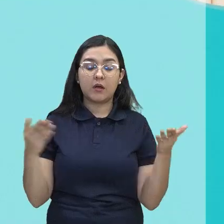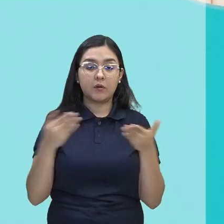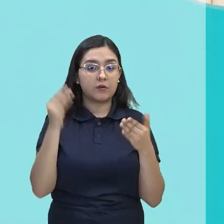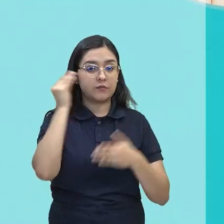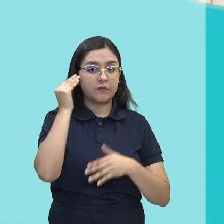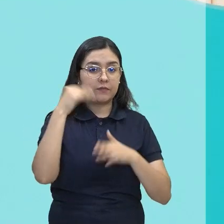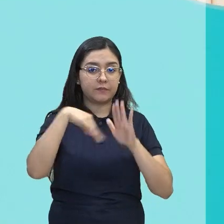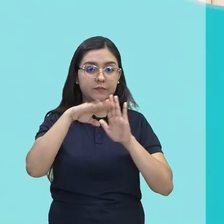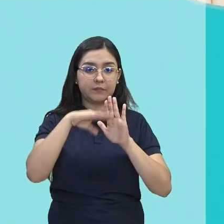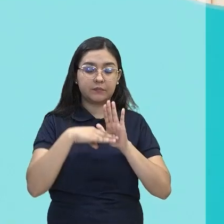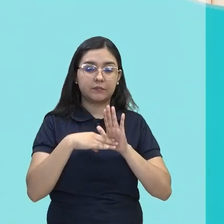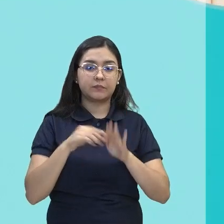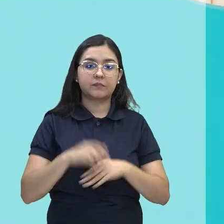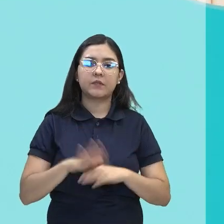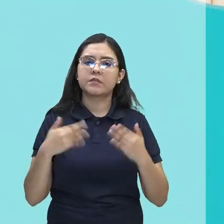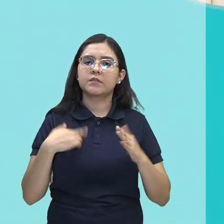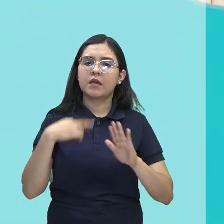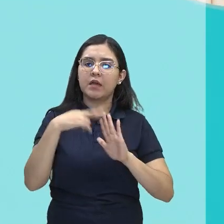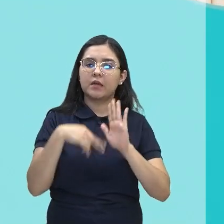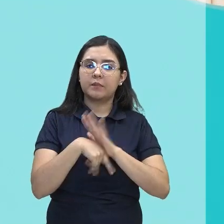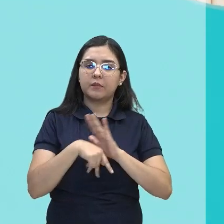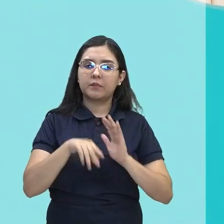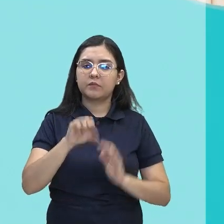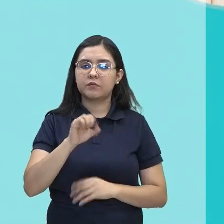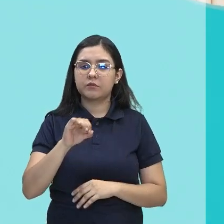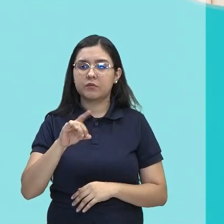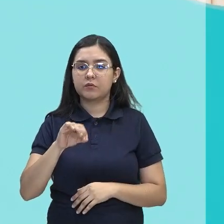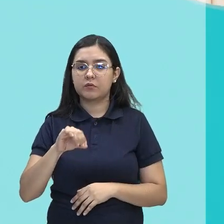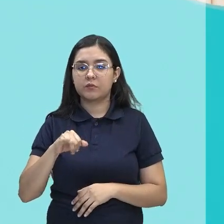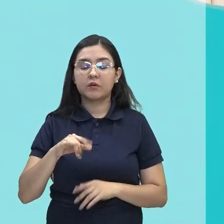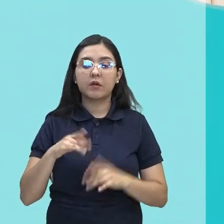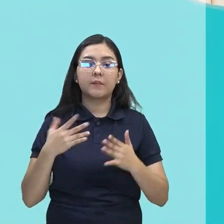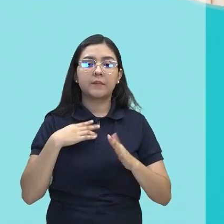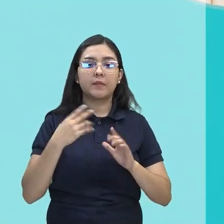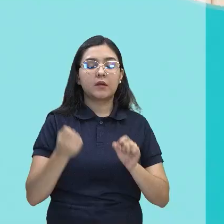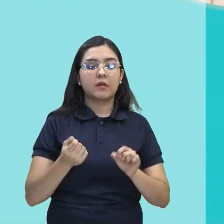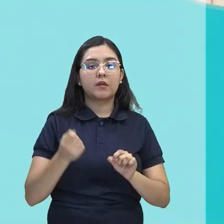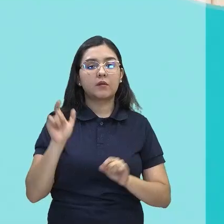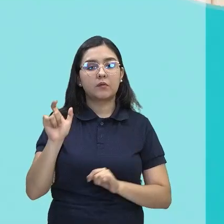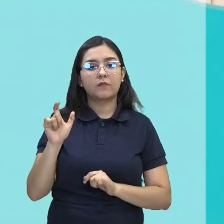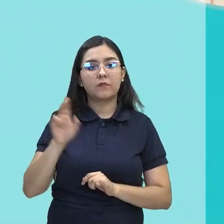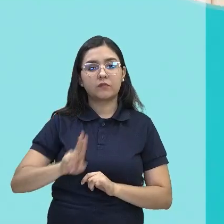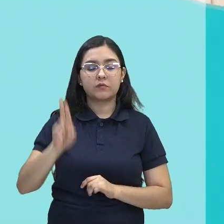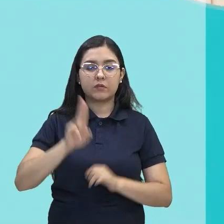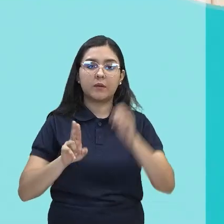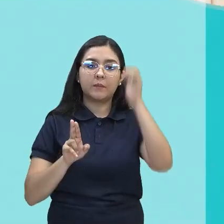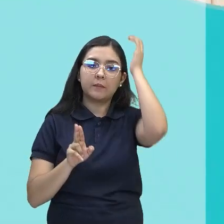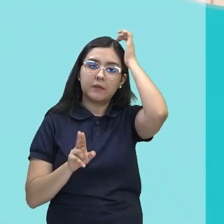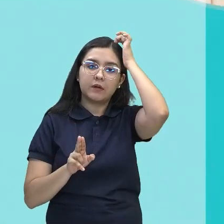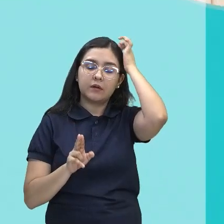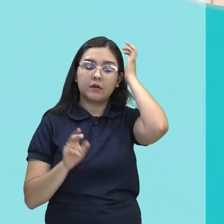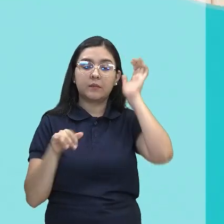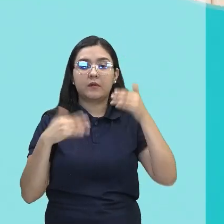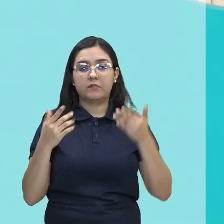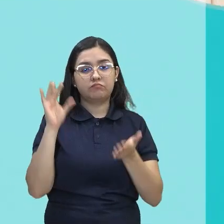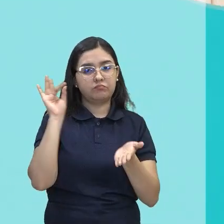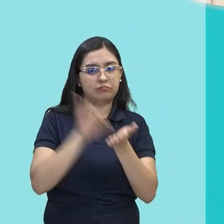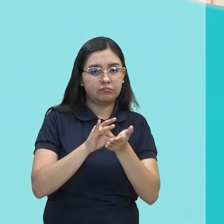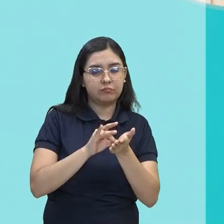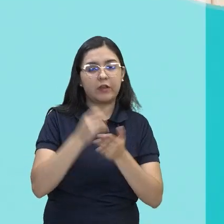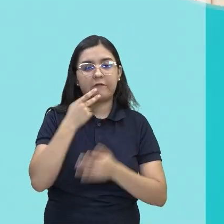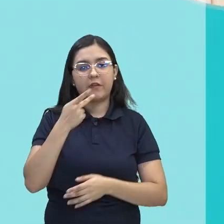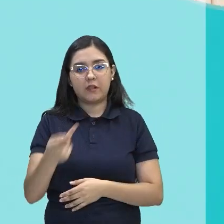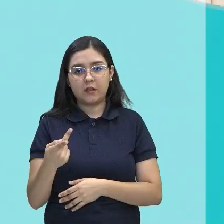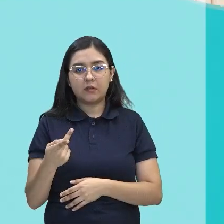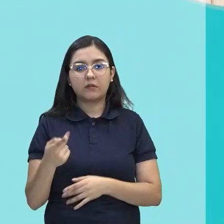ver? Essa regra do so do I, então, é uma expressão que eu vou utilizar para confirmar, né, algo que é falado